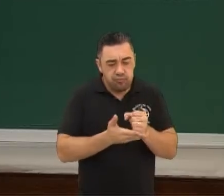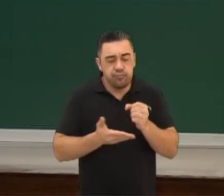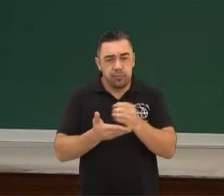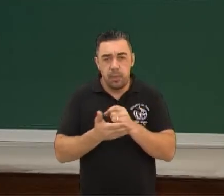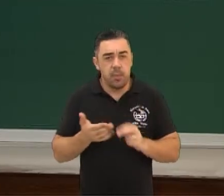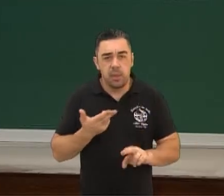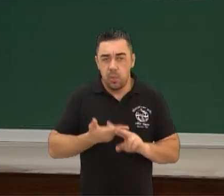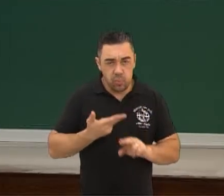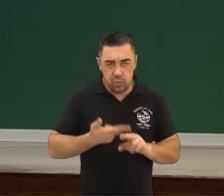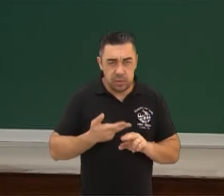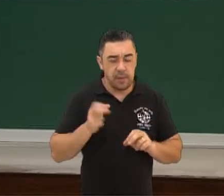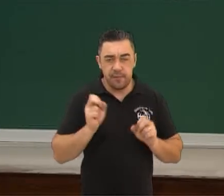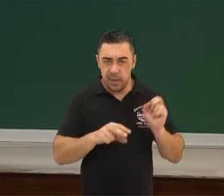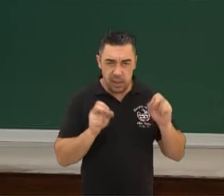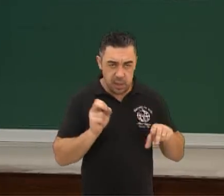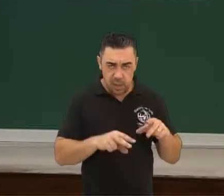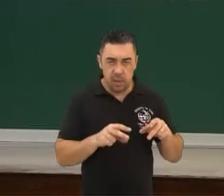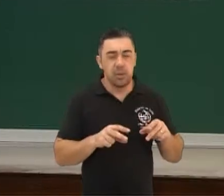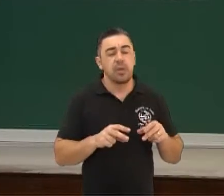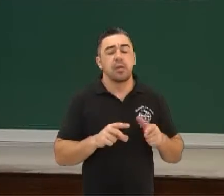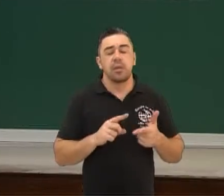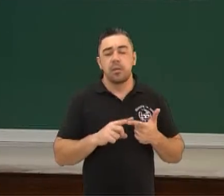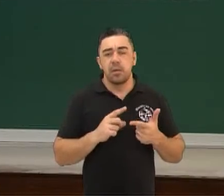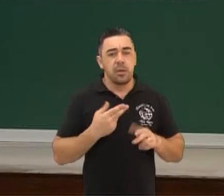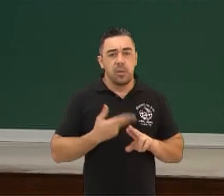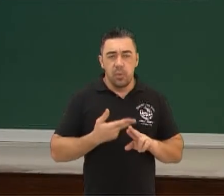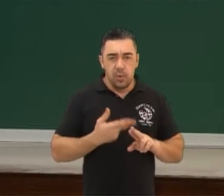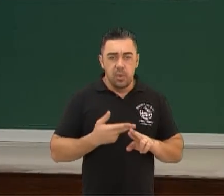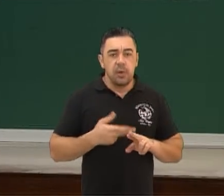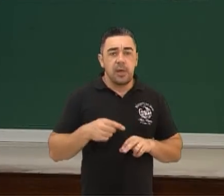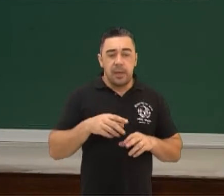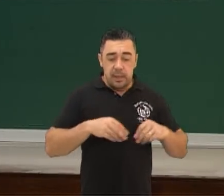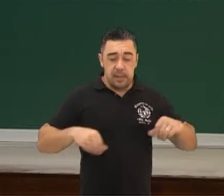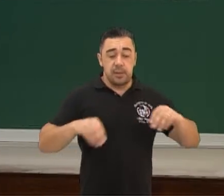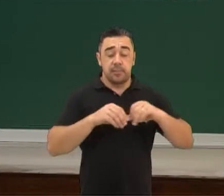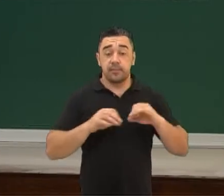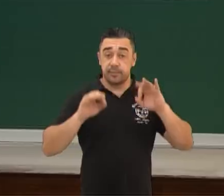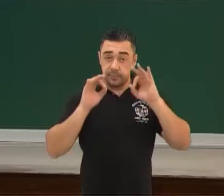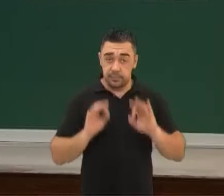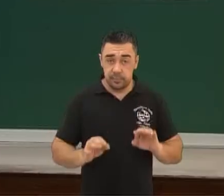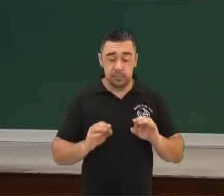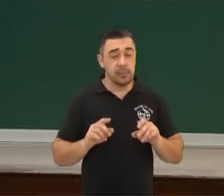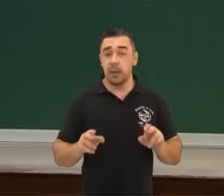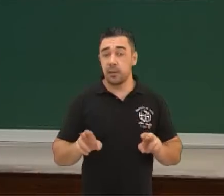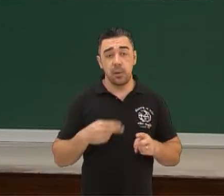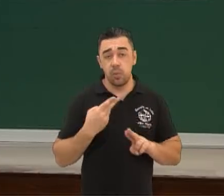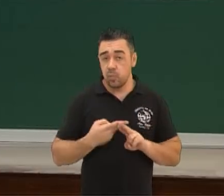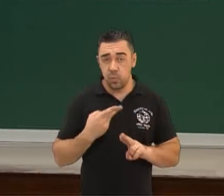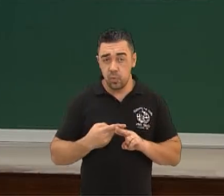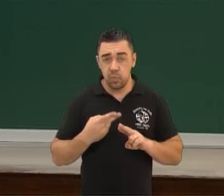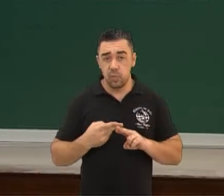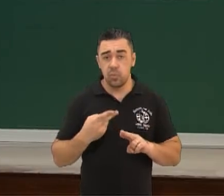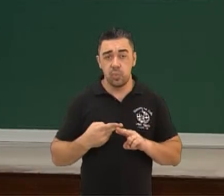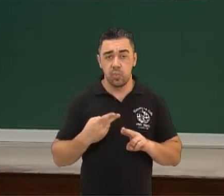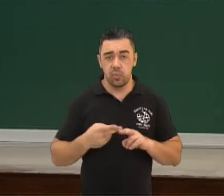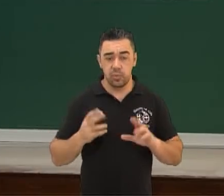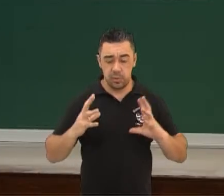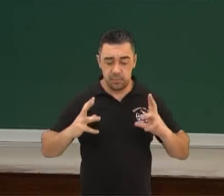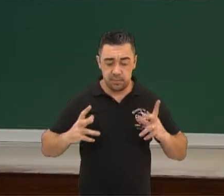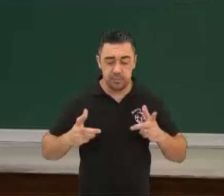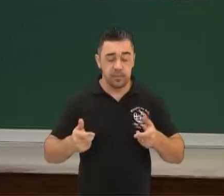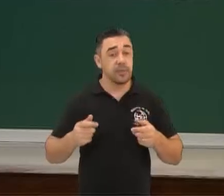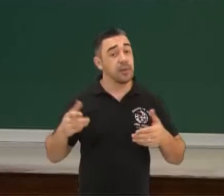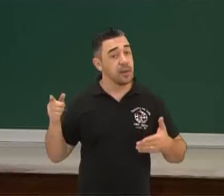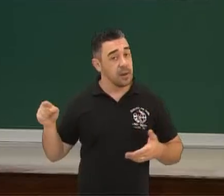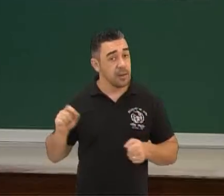utilize ali dos fertilizantes, para que não faça, né, não se utilize dos maquinários. Então, ele é produzido com